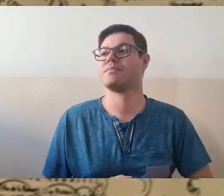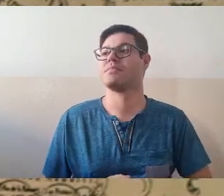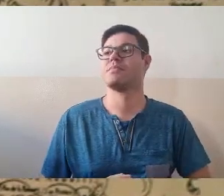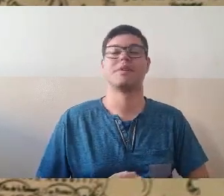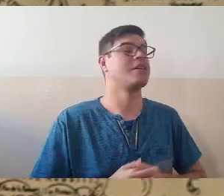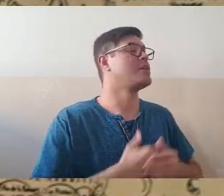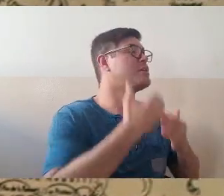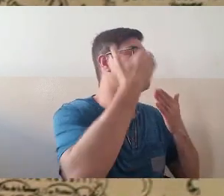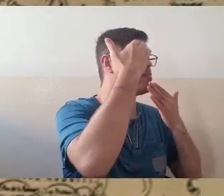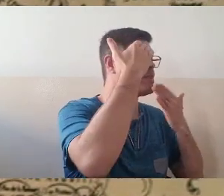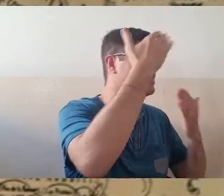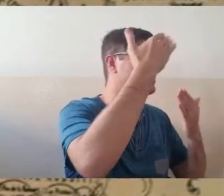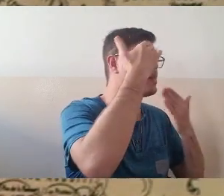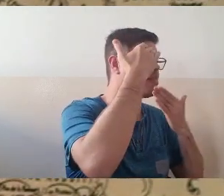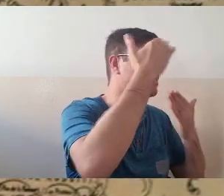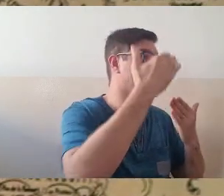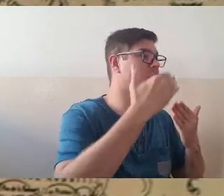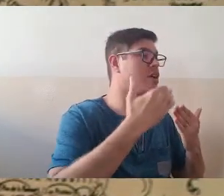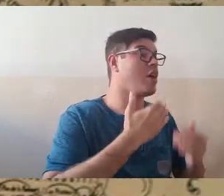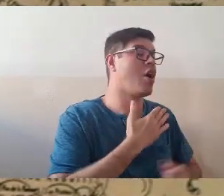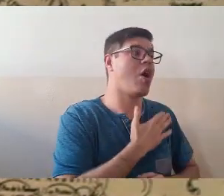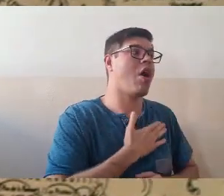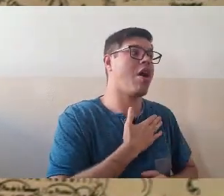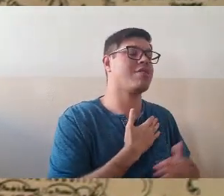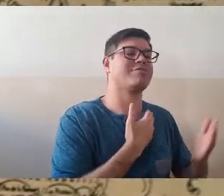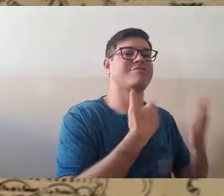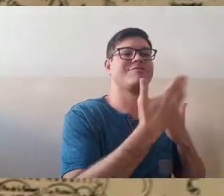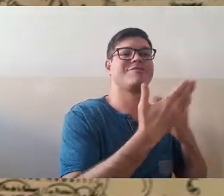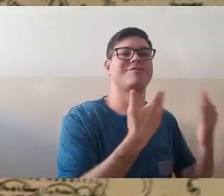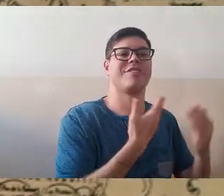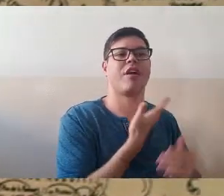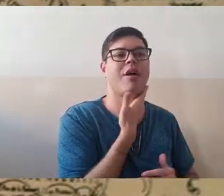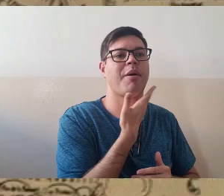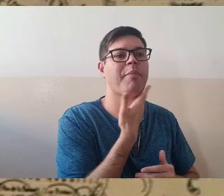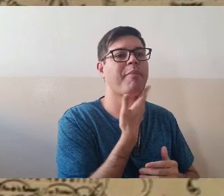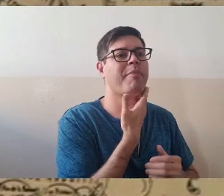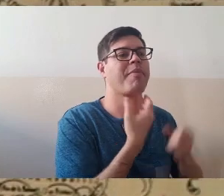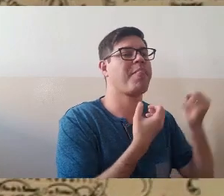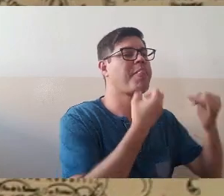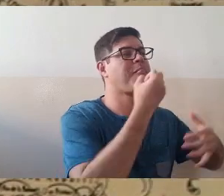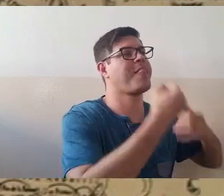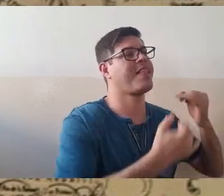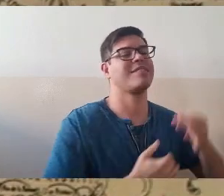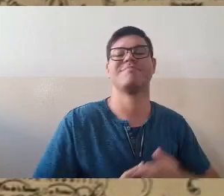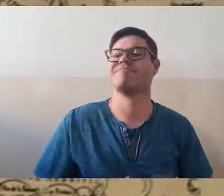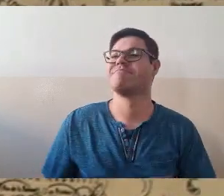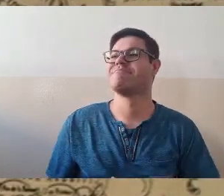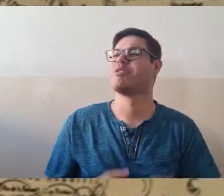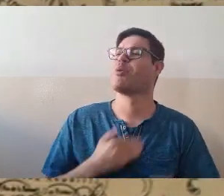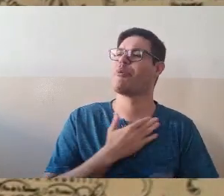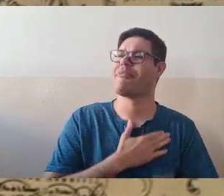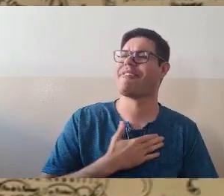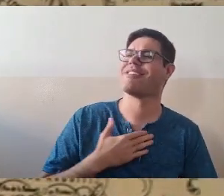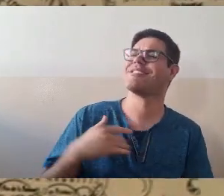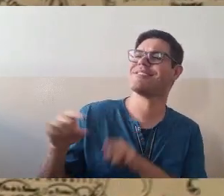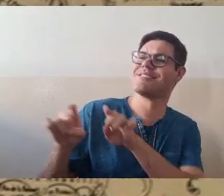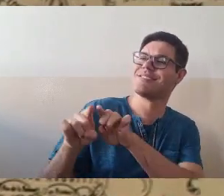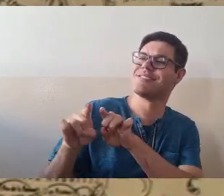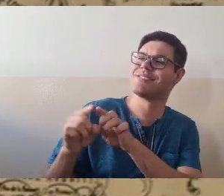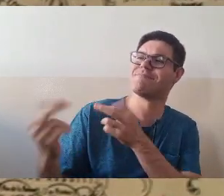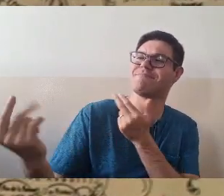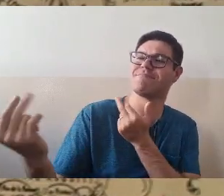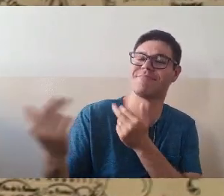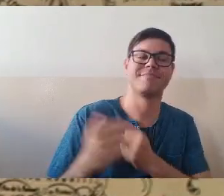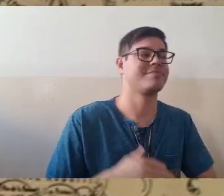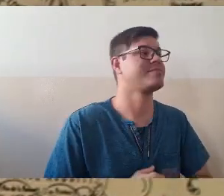aí eu gosto muito de conversar, você sabe disso, mas a gente foi bem pra caramba, um bate-papo gostoso. E me faz lembrar, assim,